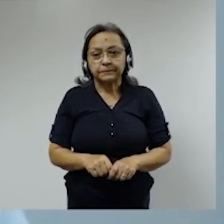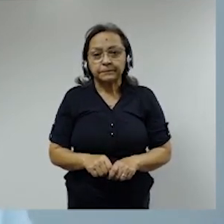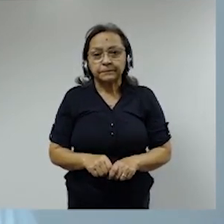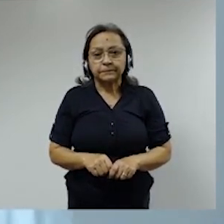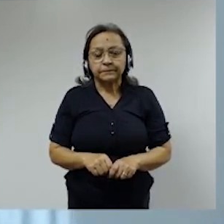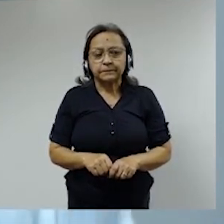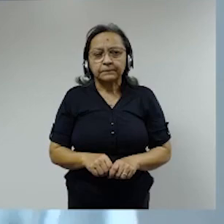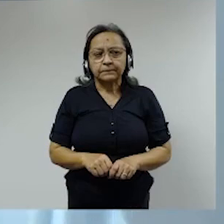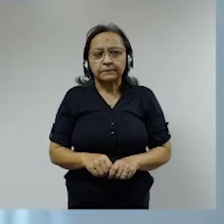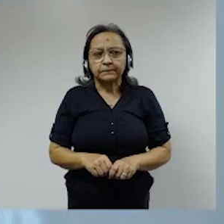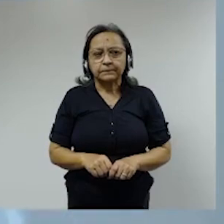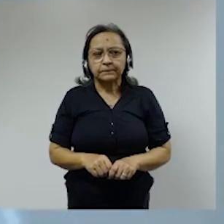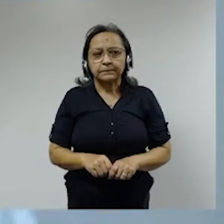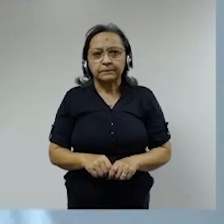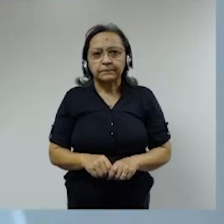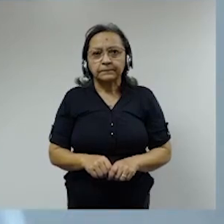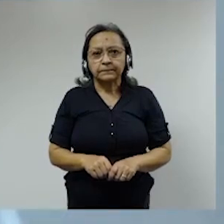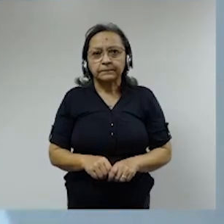Como?